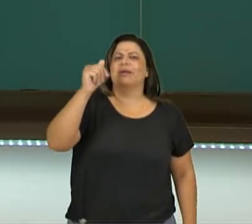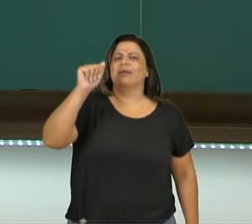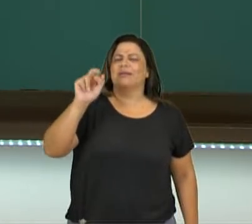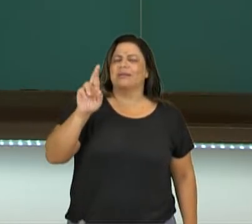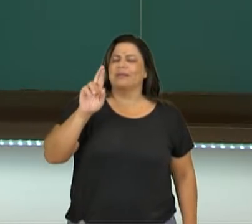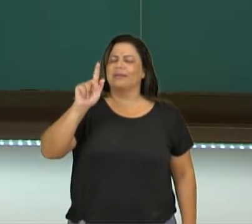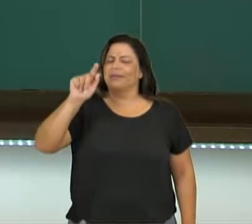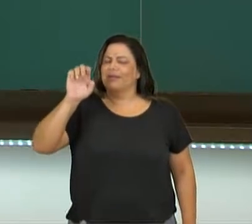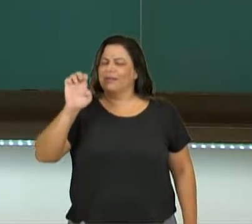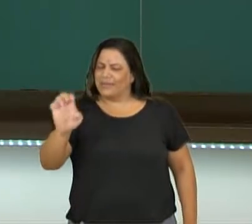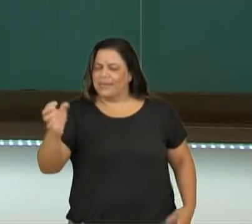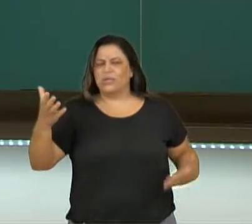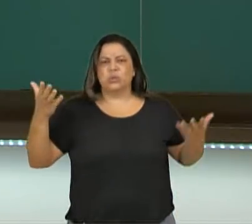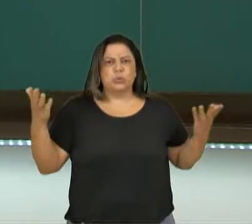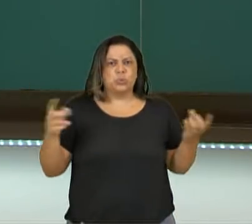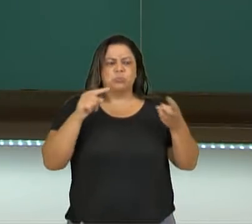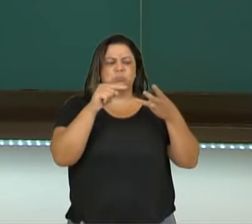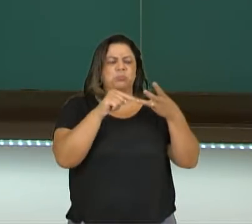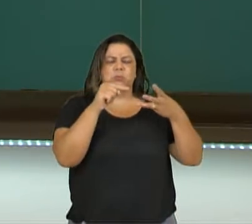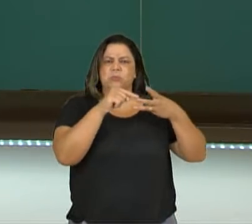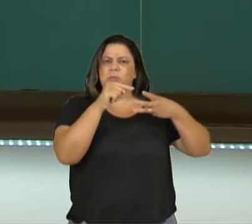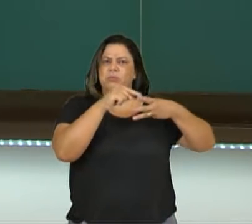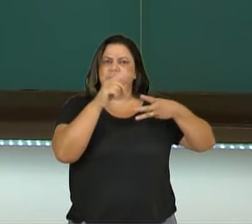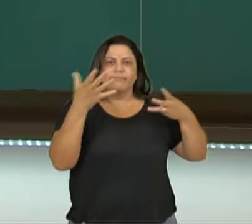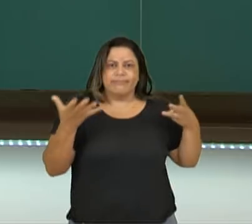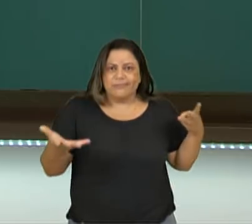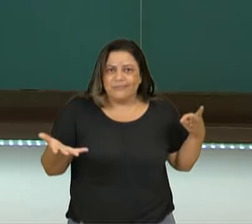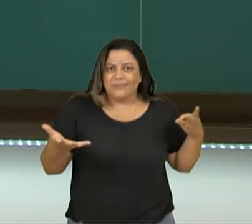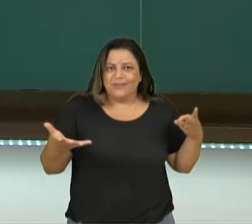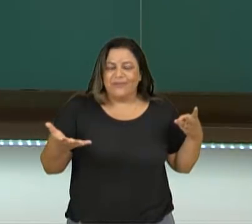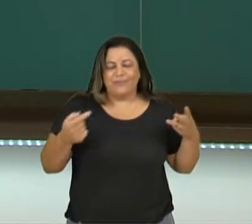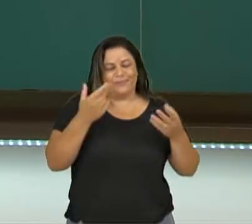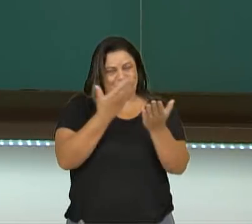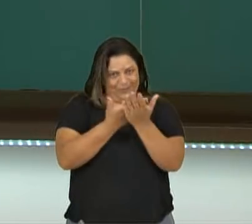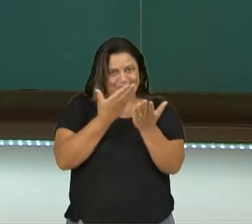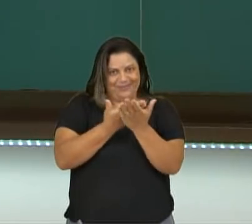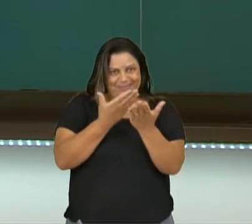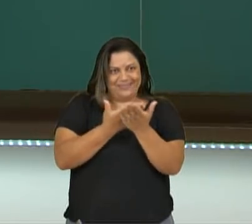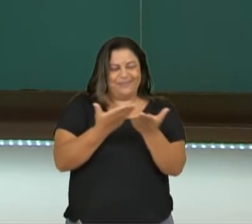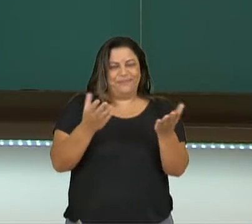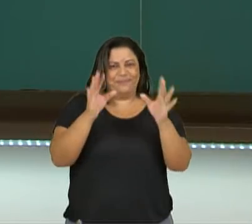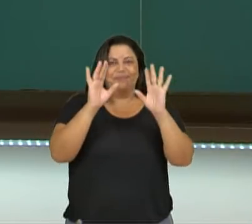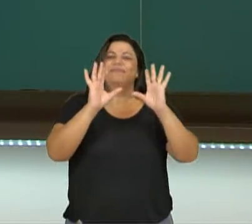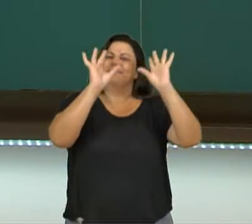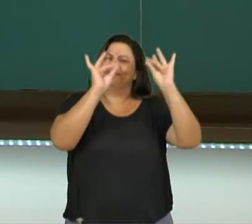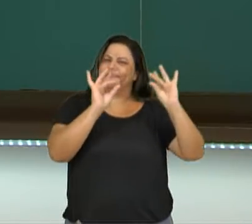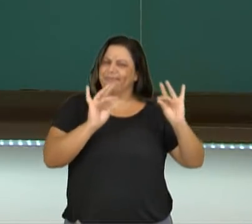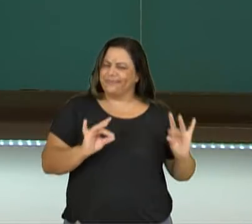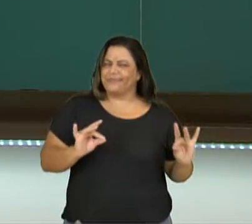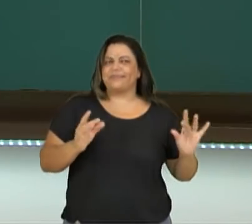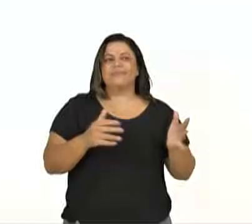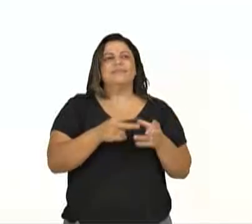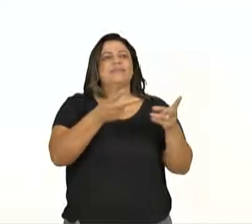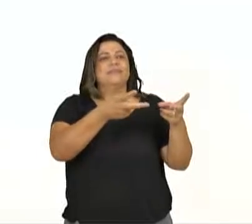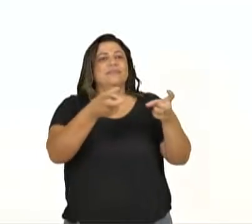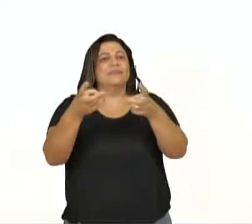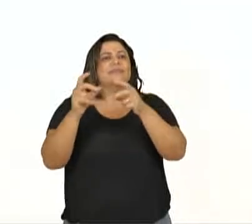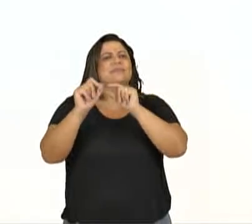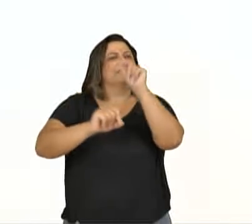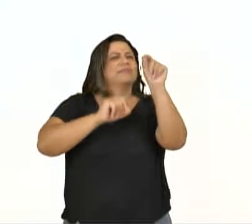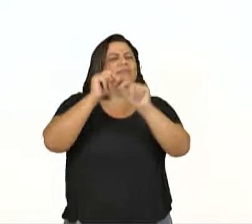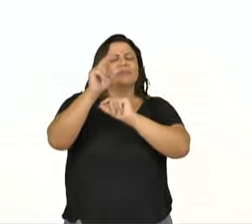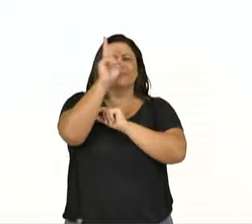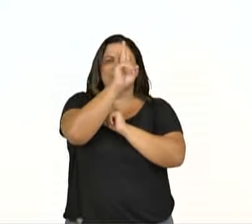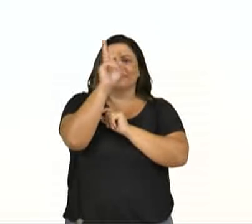que é história em quadrinhos? Quando que a gente diferencia uma de outra? Vamos então estudar um pouquinho com mais detalhes? Observem aqui o que são as histórias